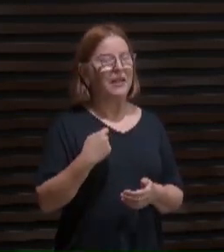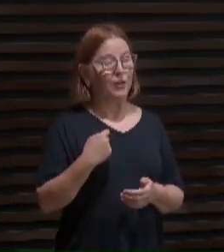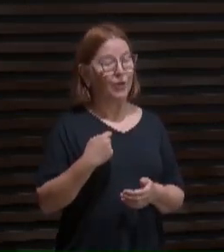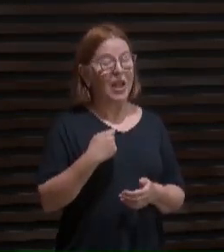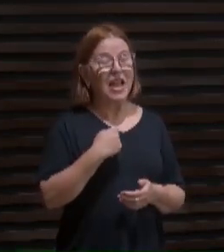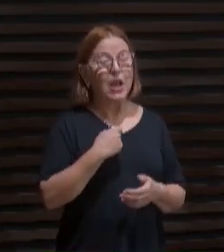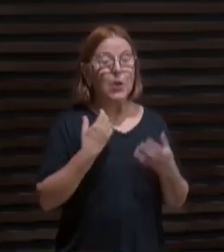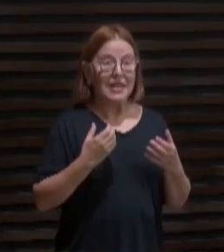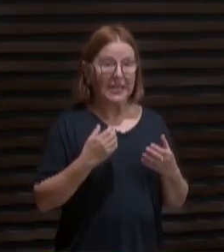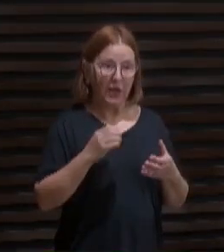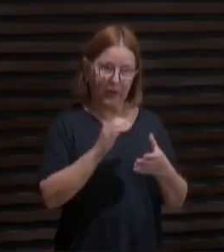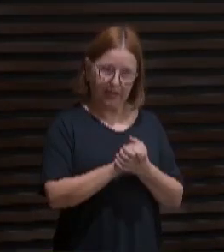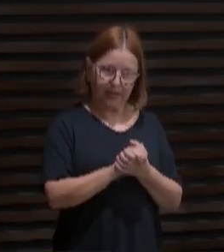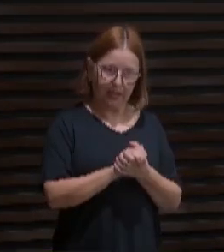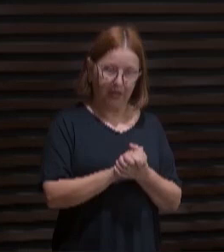Cuidado.